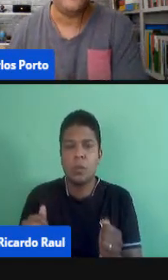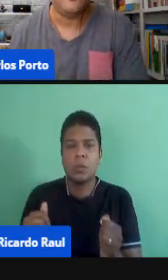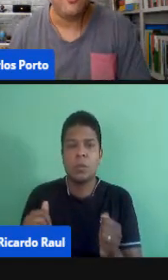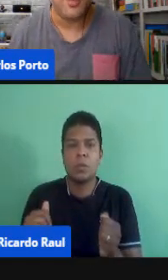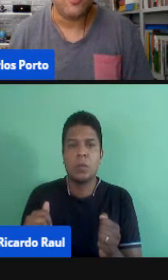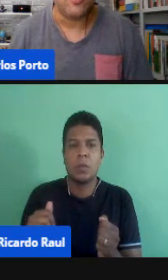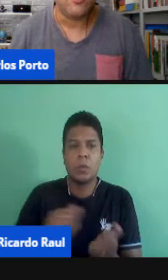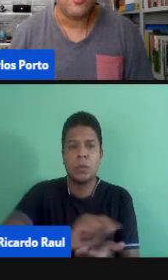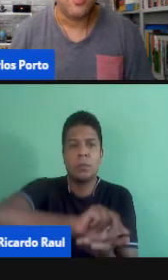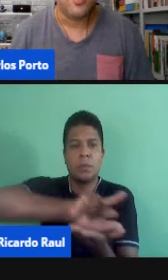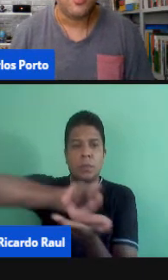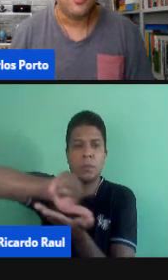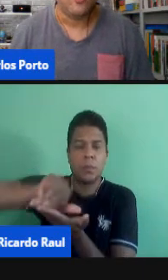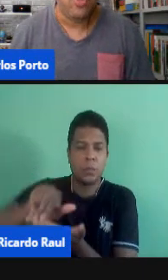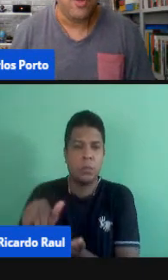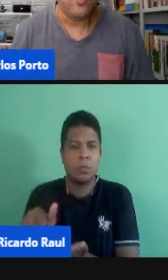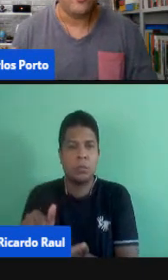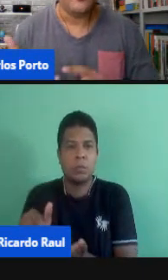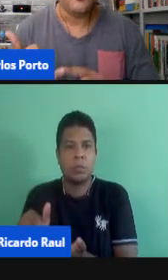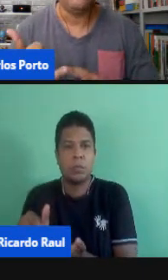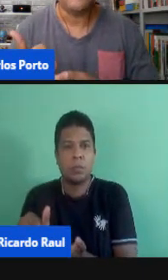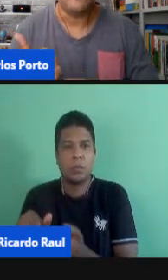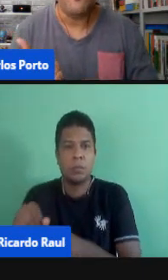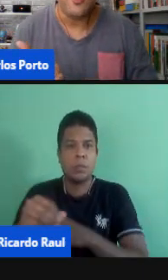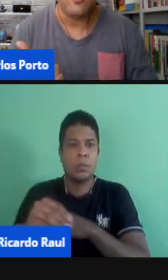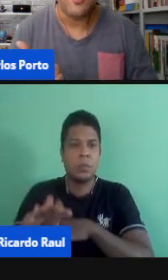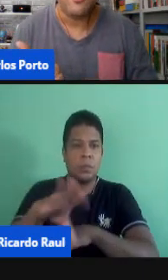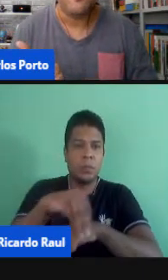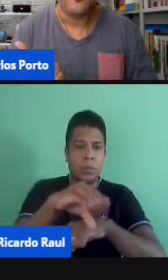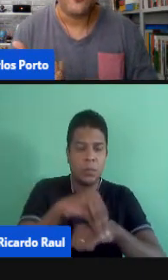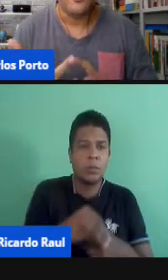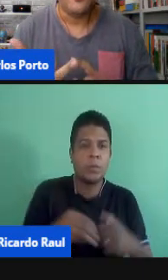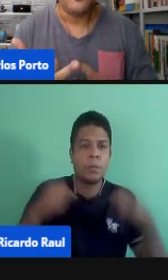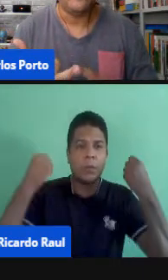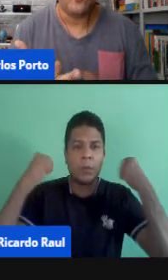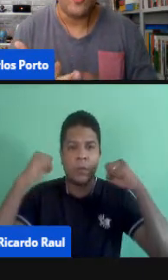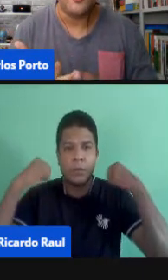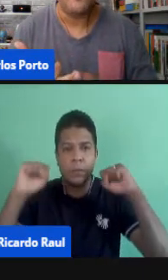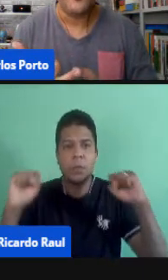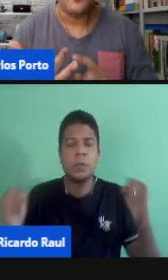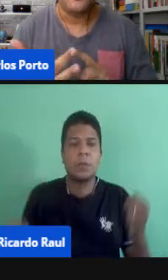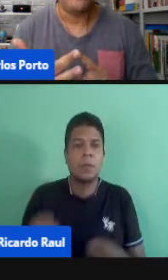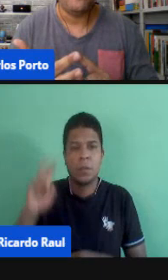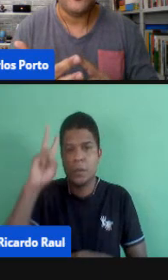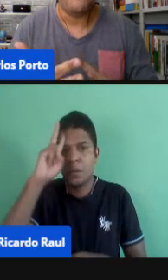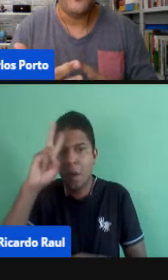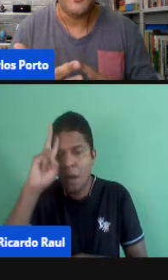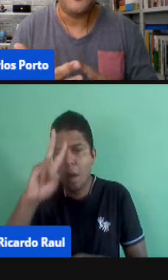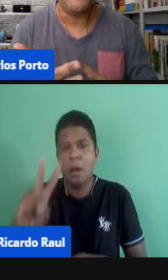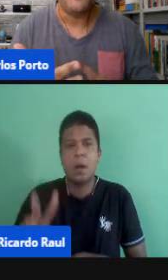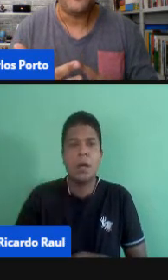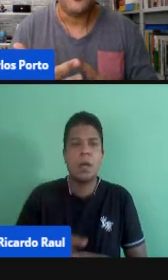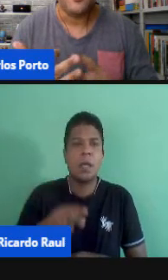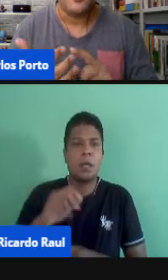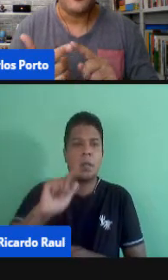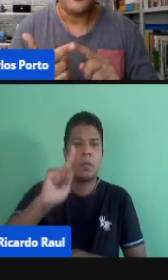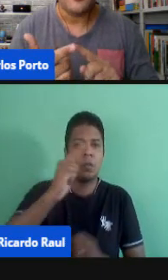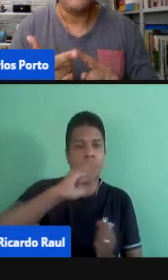áreas de conhecimento. Digo, educação física, história,